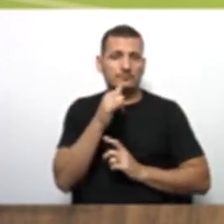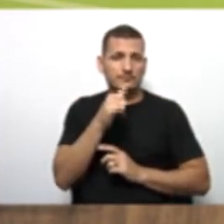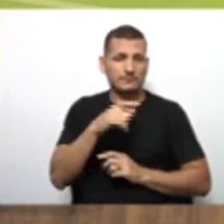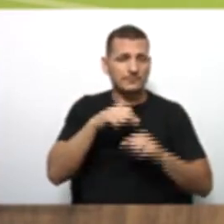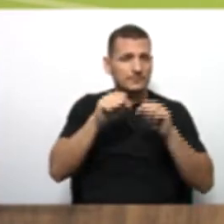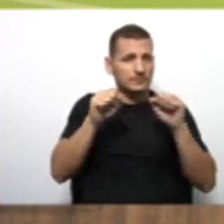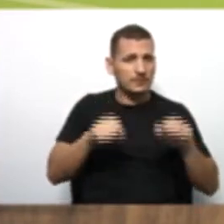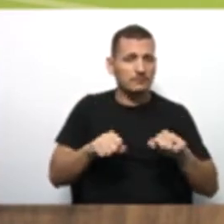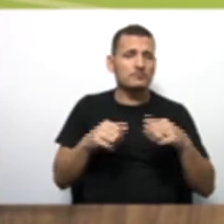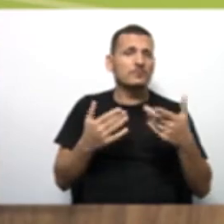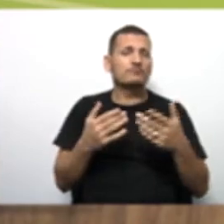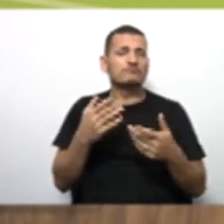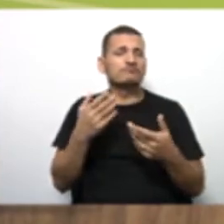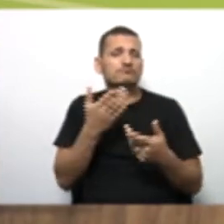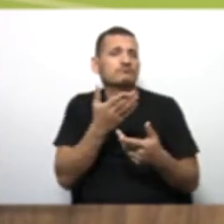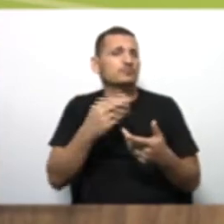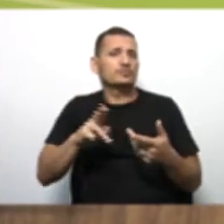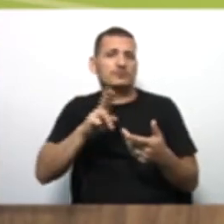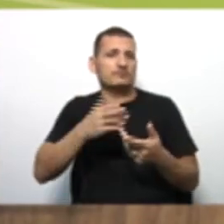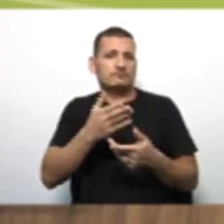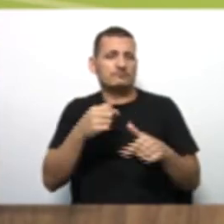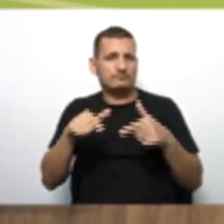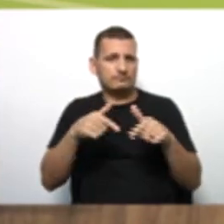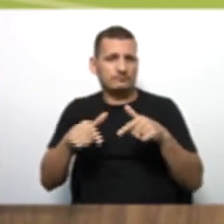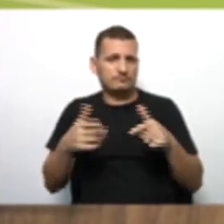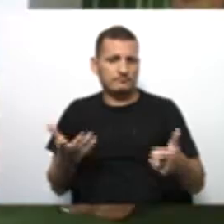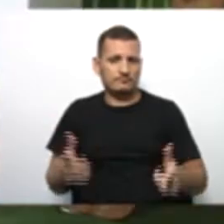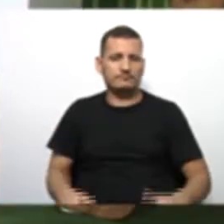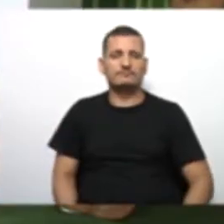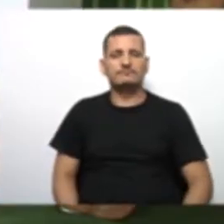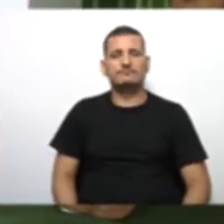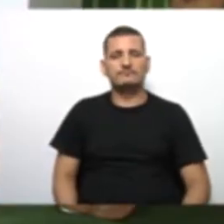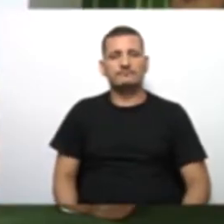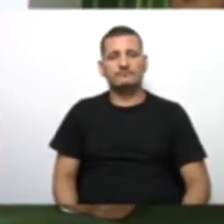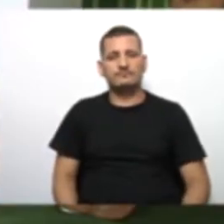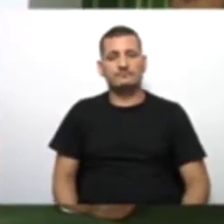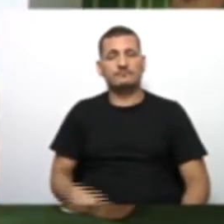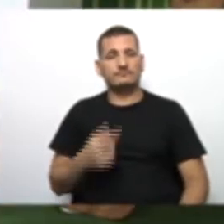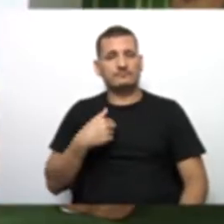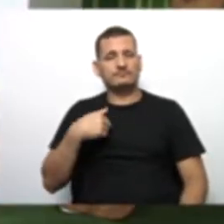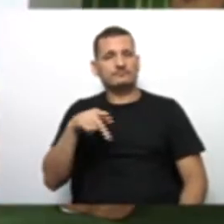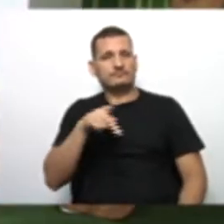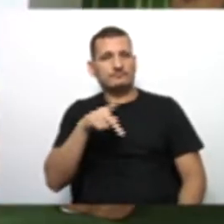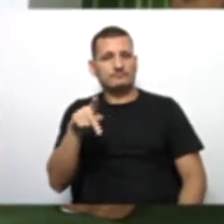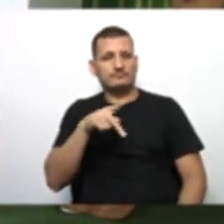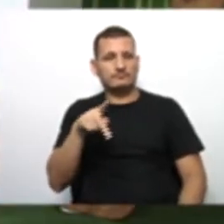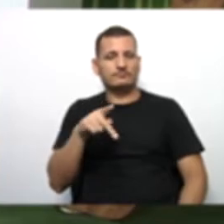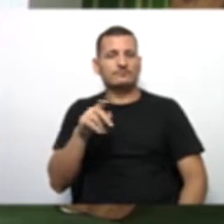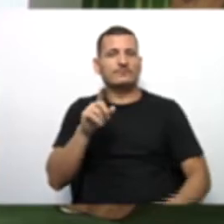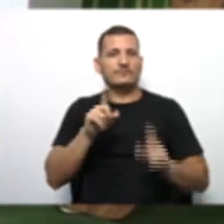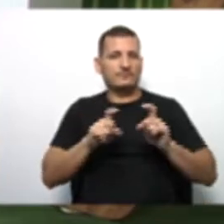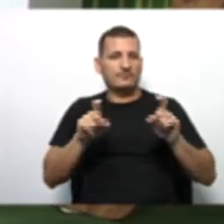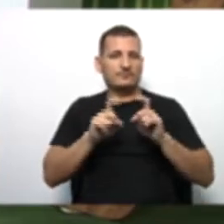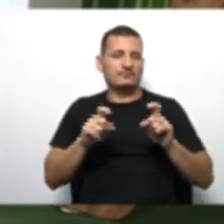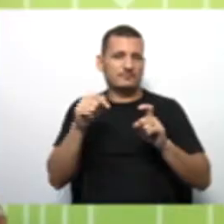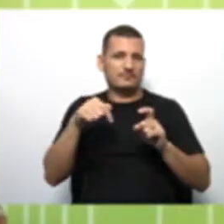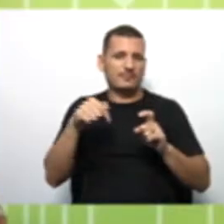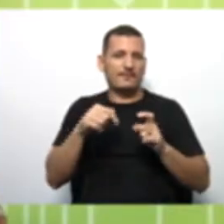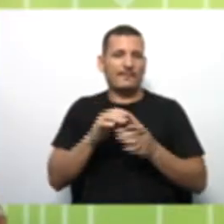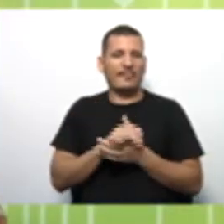por que não utilizá-lo para o trabalho? Não é isso, professor? Perfeito. Eu que sou professor de informática aqui do Instituto Federal, eu defendo